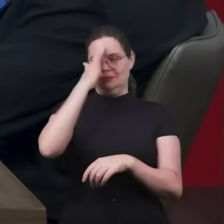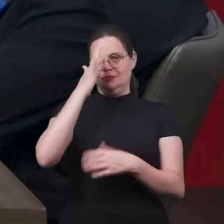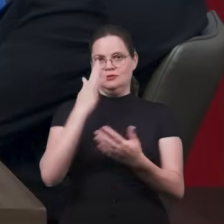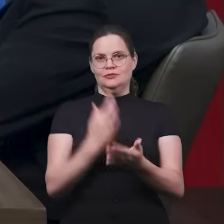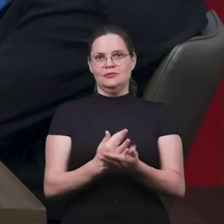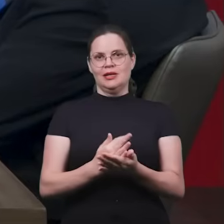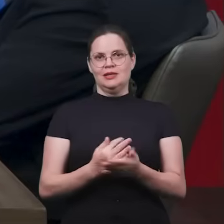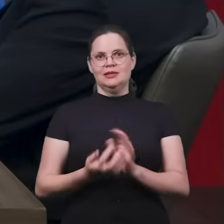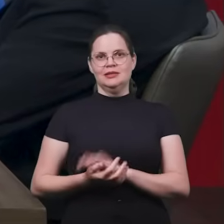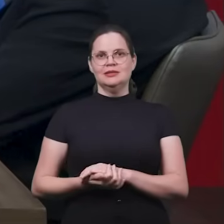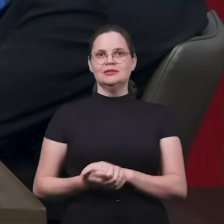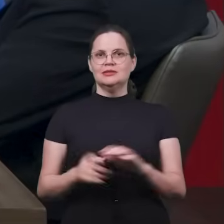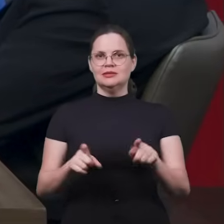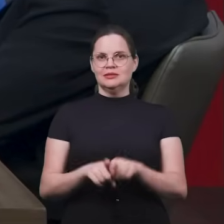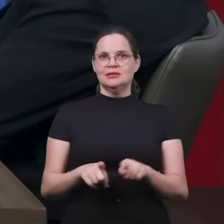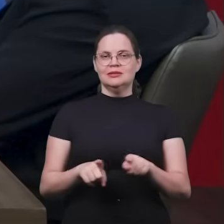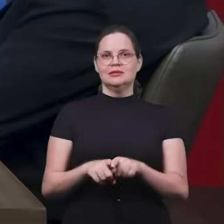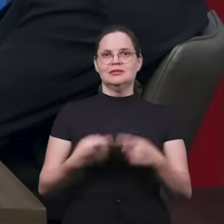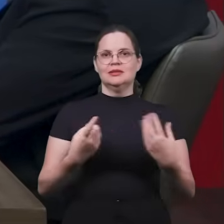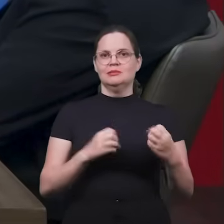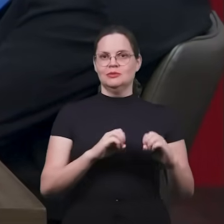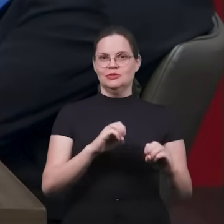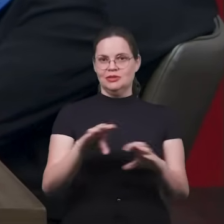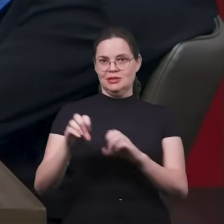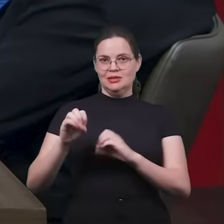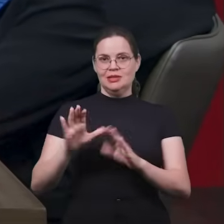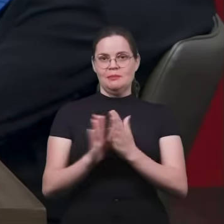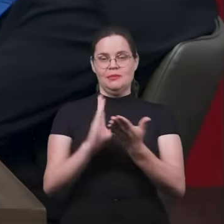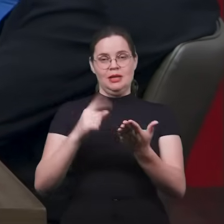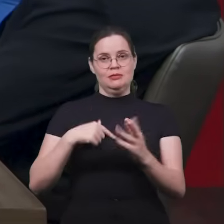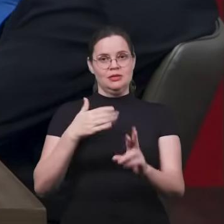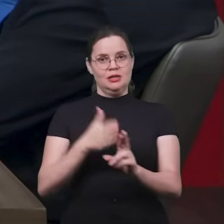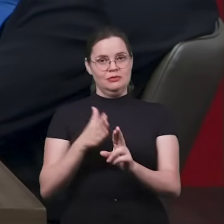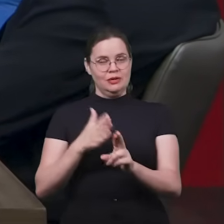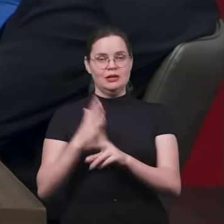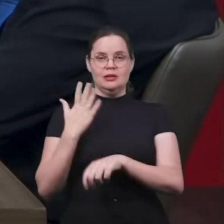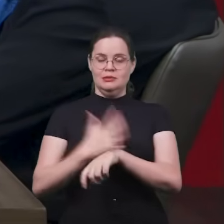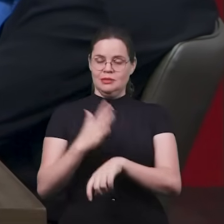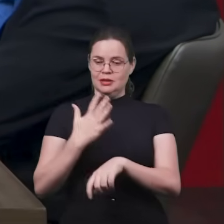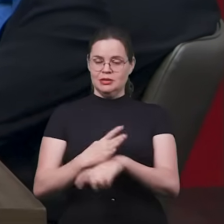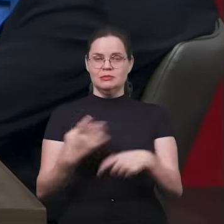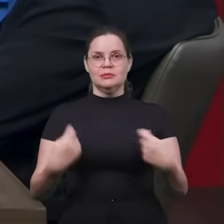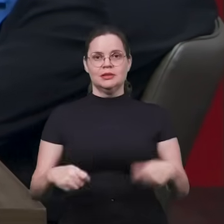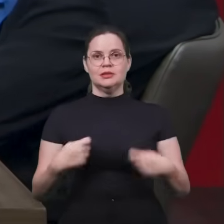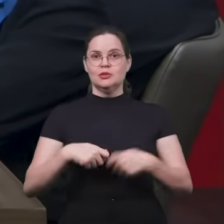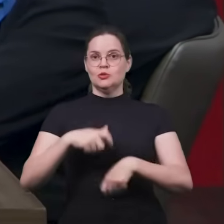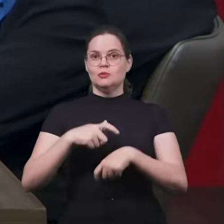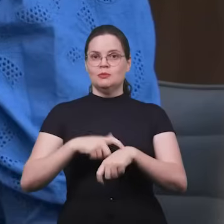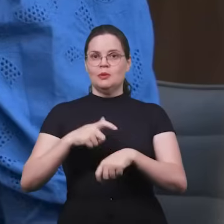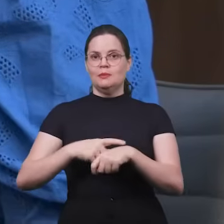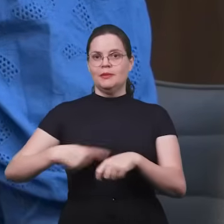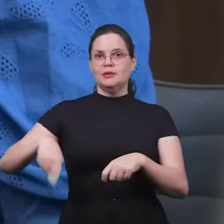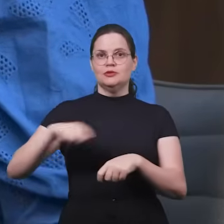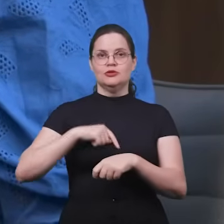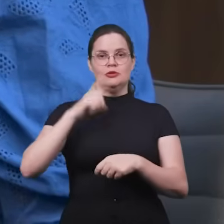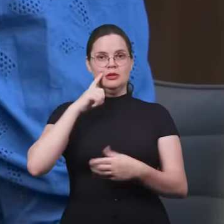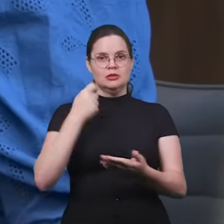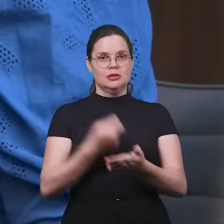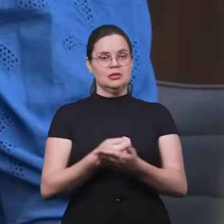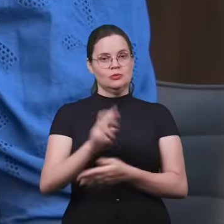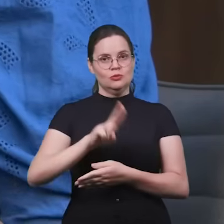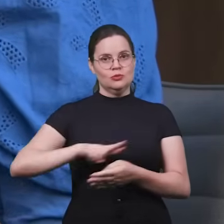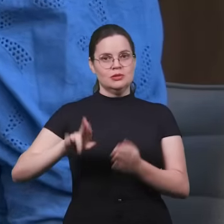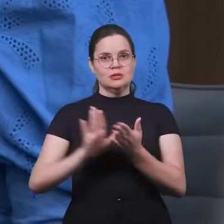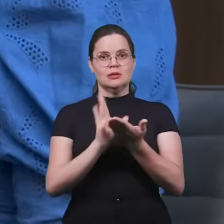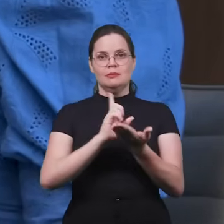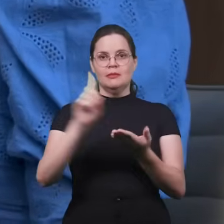um exercício de tomar a palavra como referência, um exercício dela fazer parte dos nossos momentos de decisão,